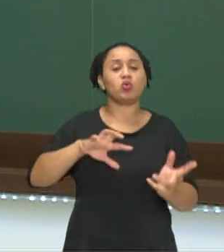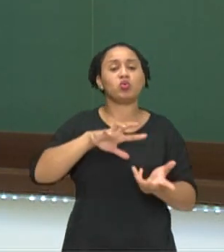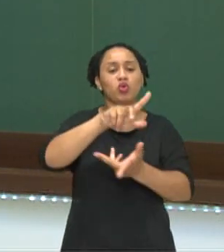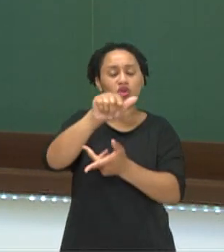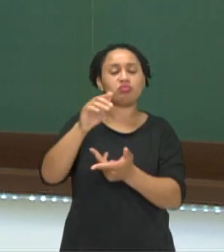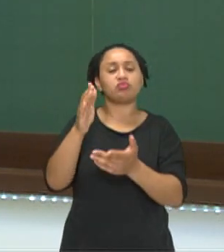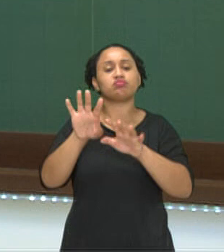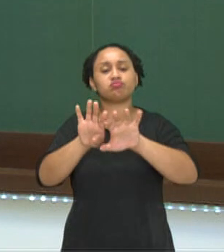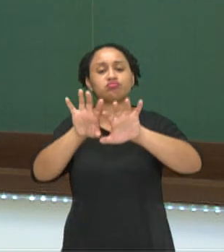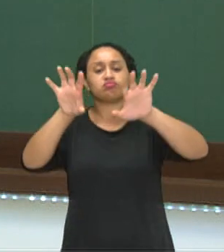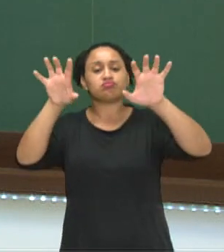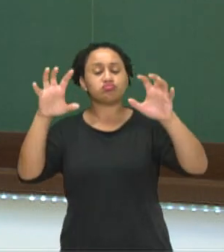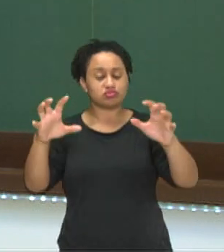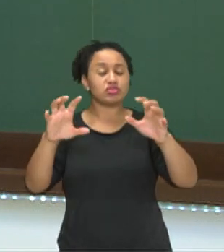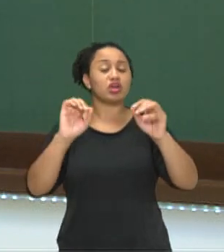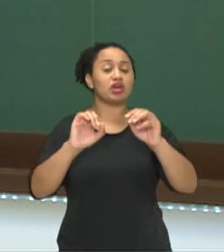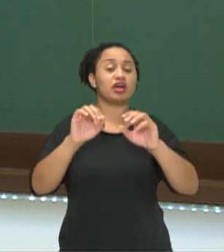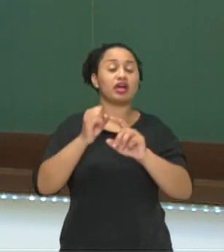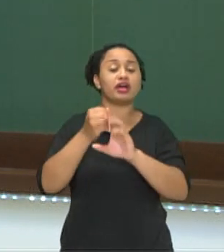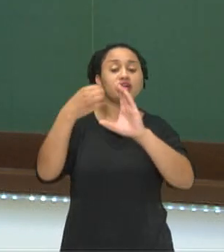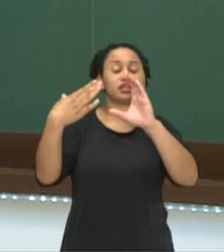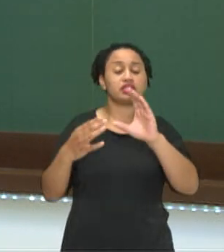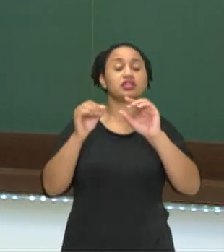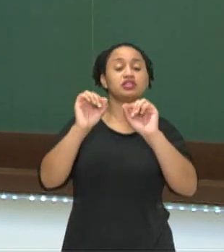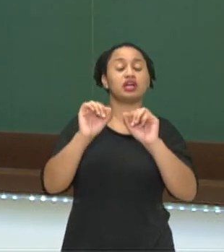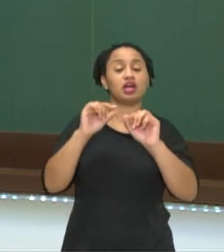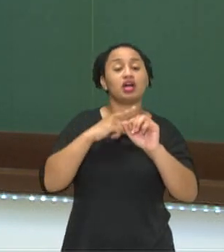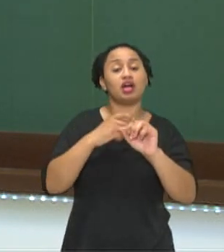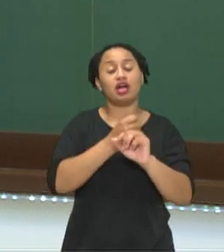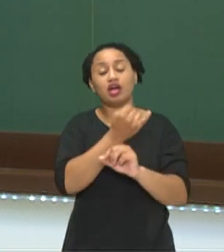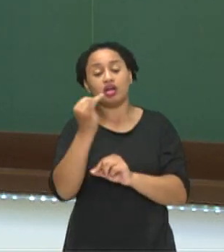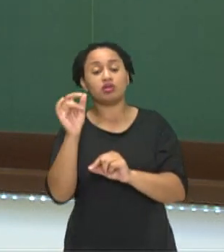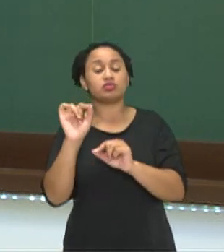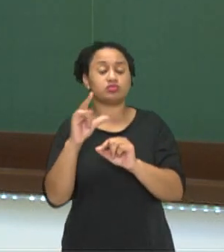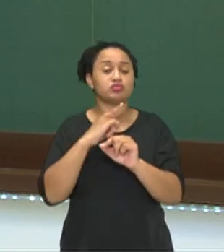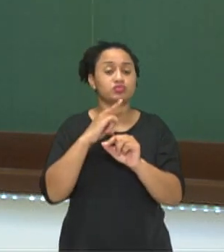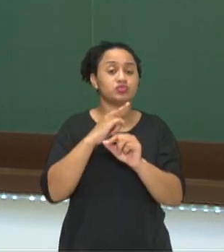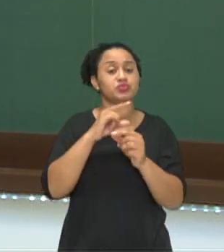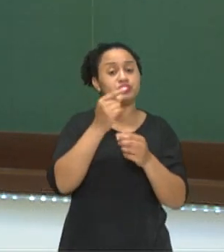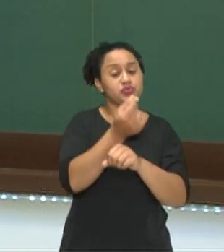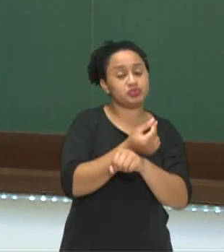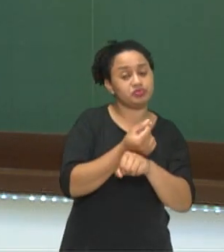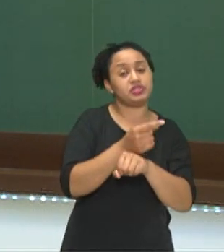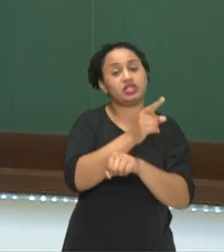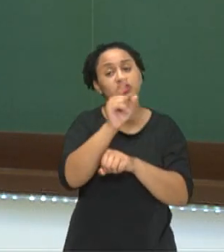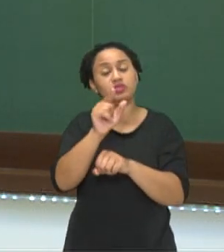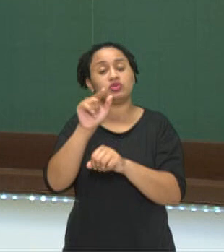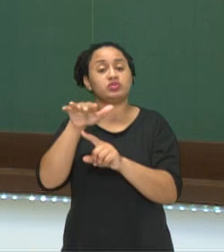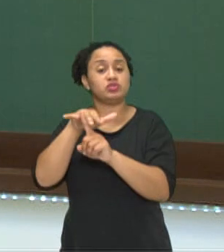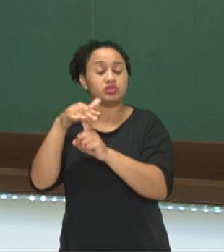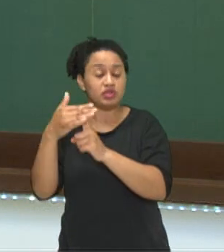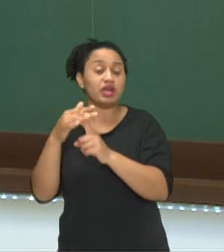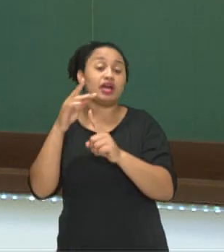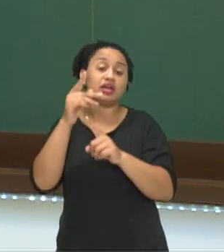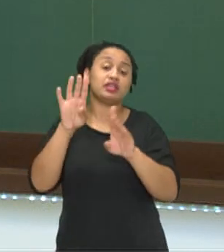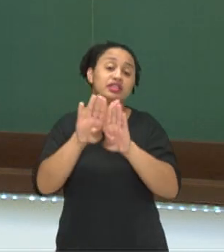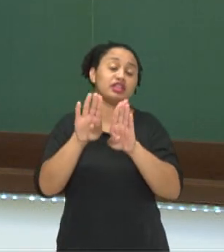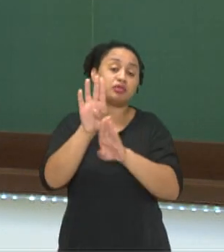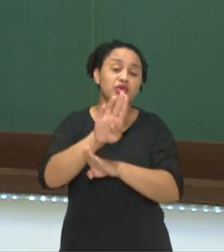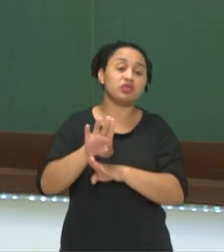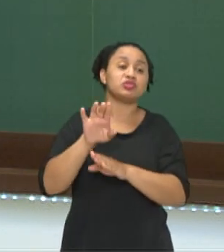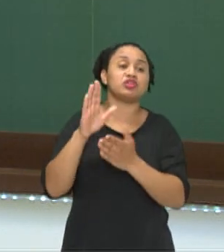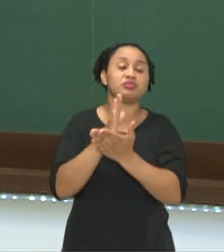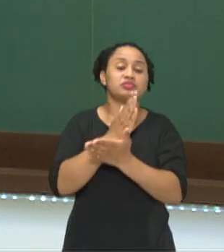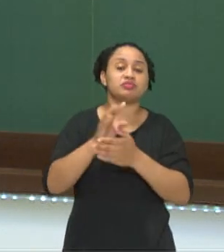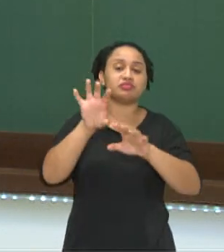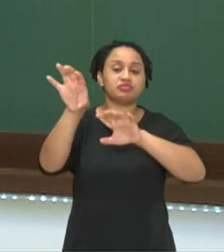em duas partes, caracterizado pelo mundo bipolar. Então aqui utilizou-se esse critério também para regionalizar o